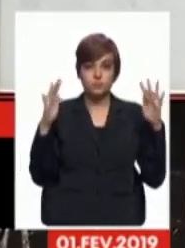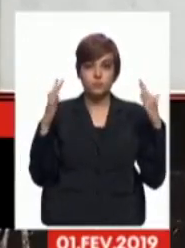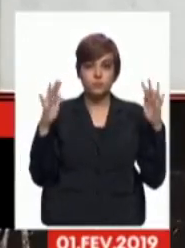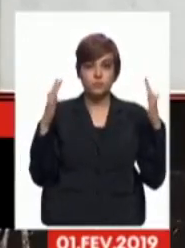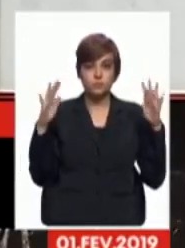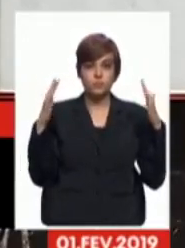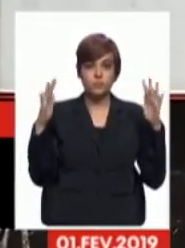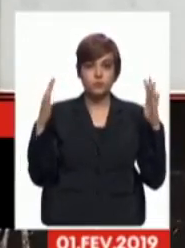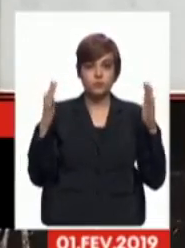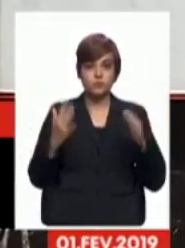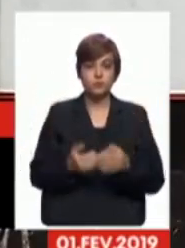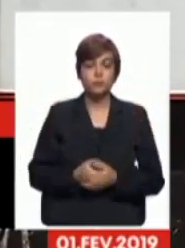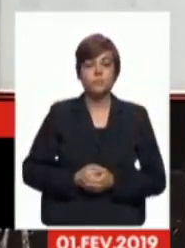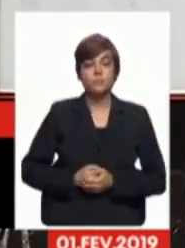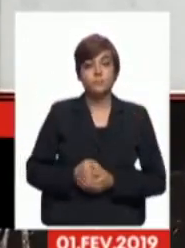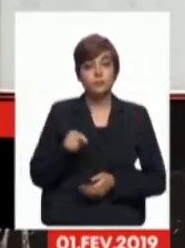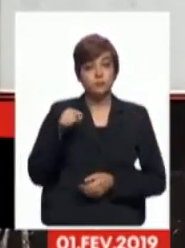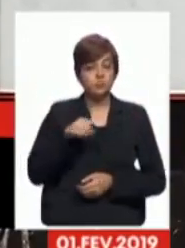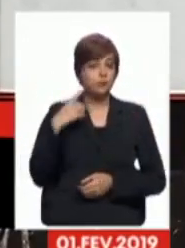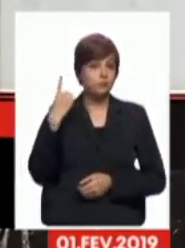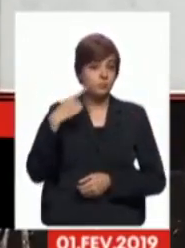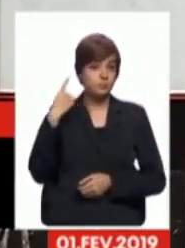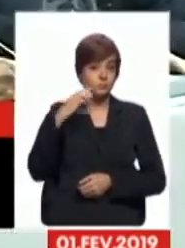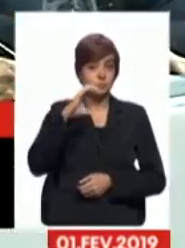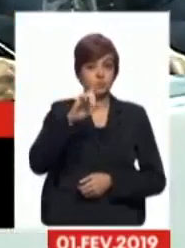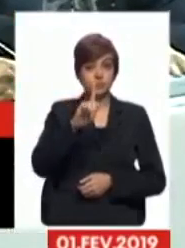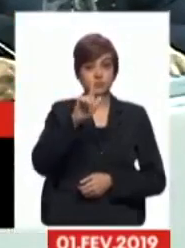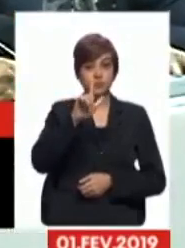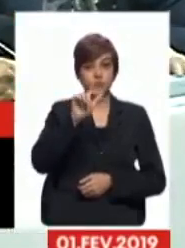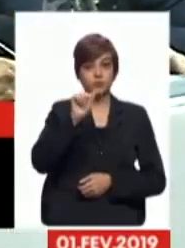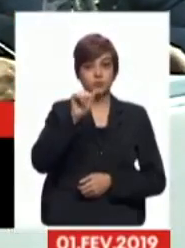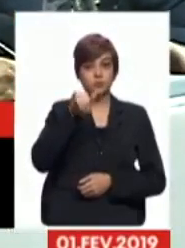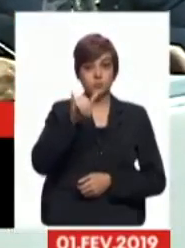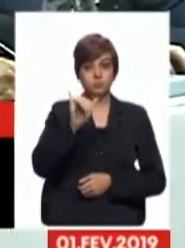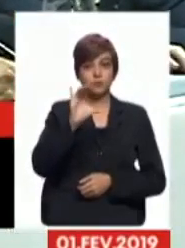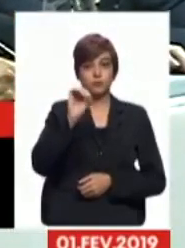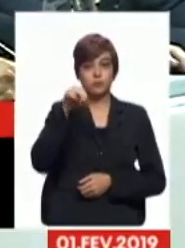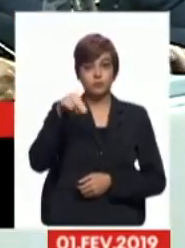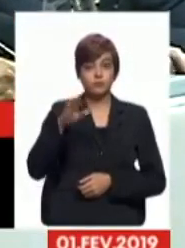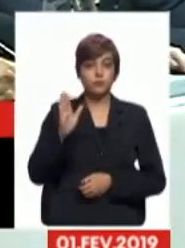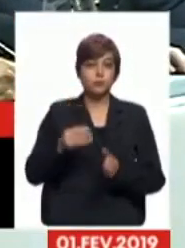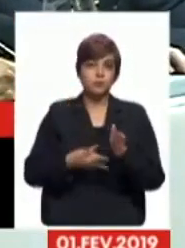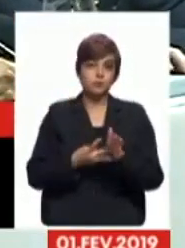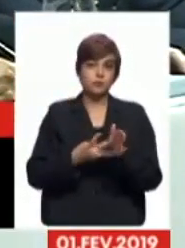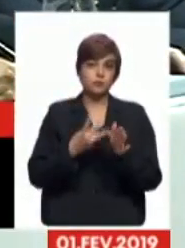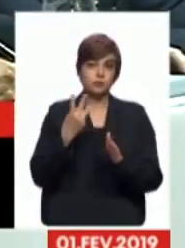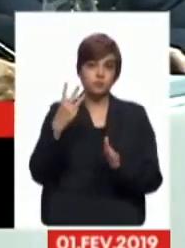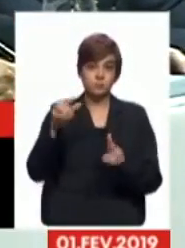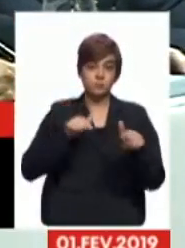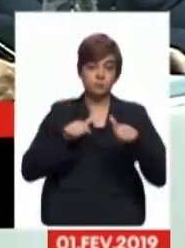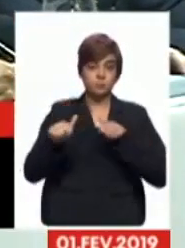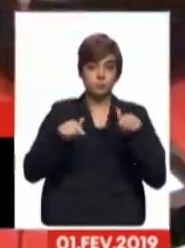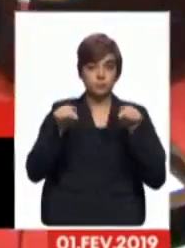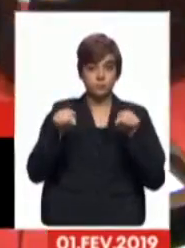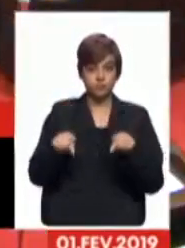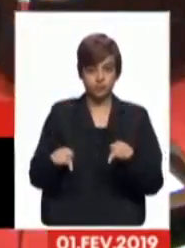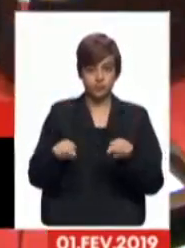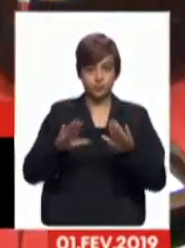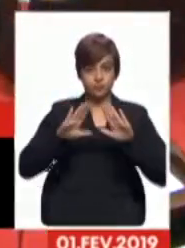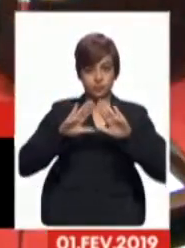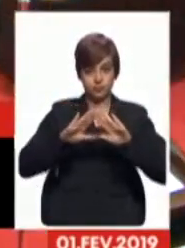Natural de Conselheiro Lafayette, o deputado Glaicon Franco, do PV, foi reeleito para o terceiro Guilherme mandato da Cunha na Assembleia. Andrade.